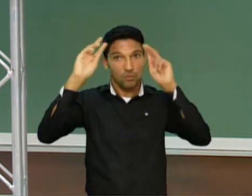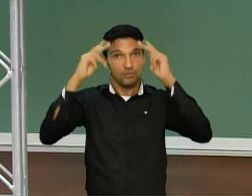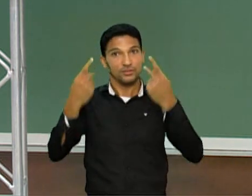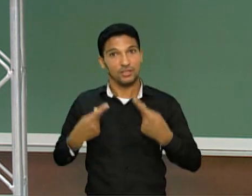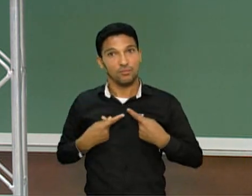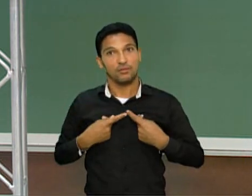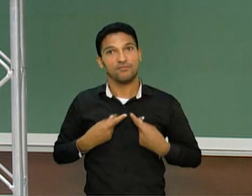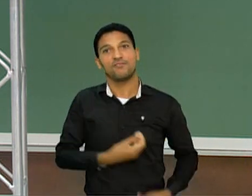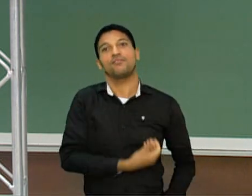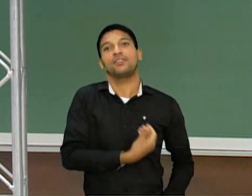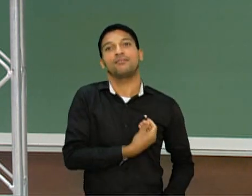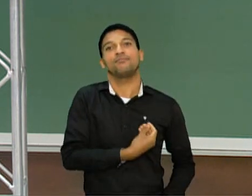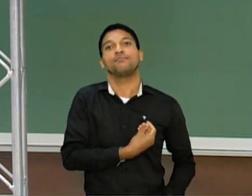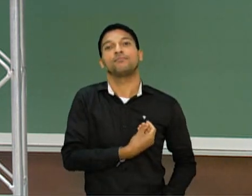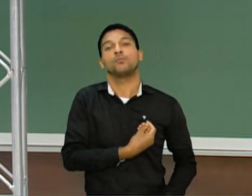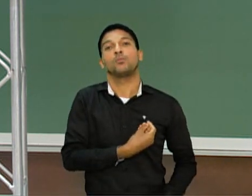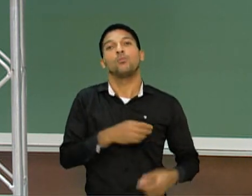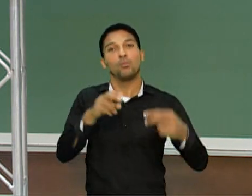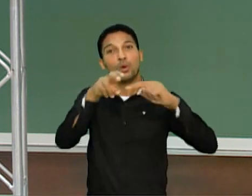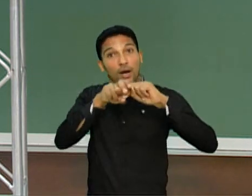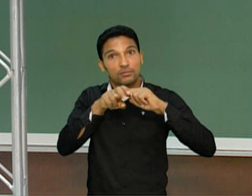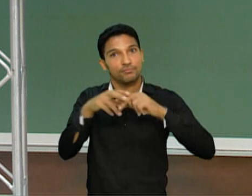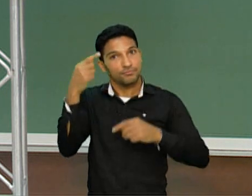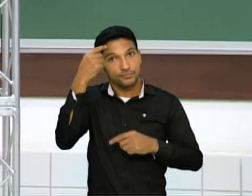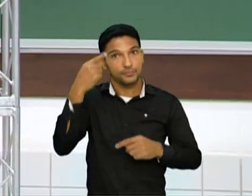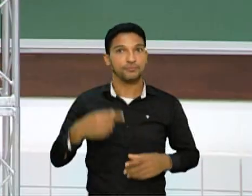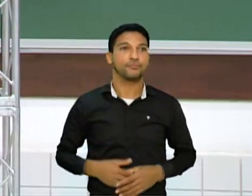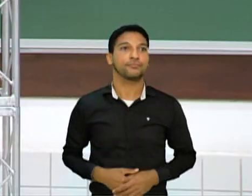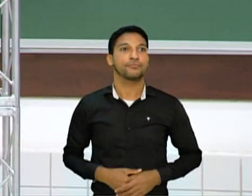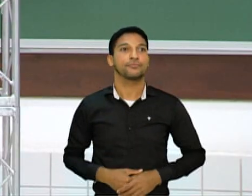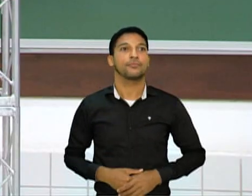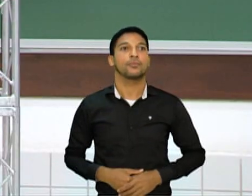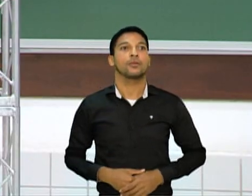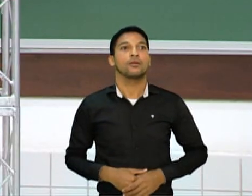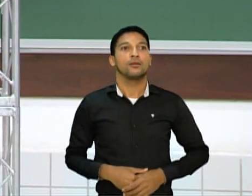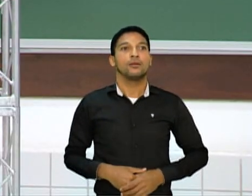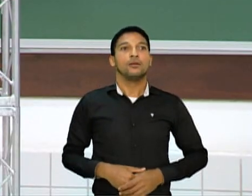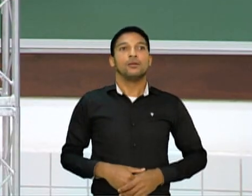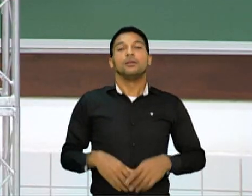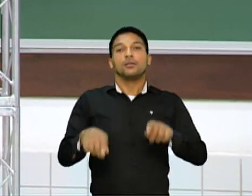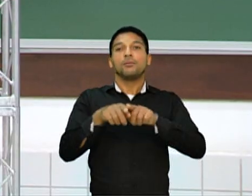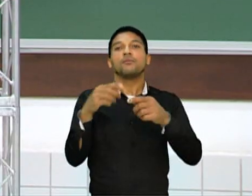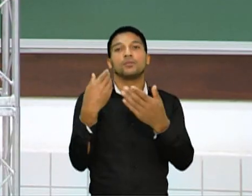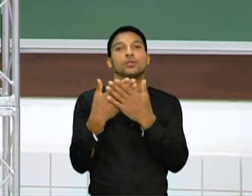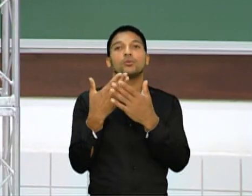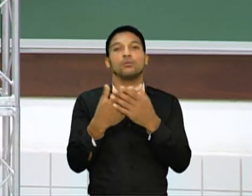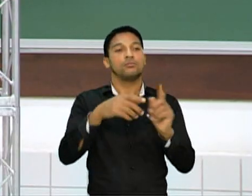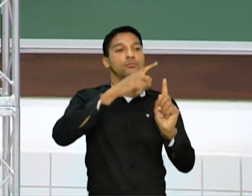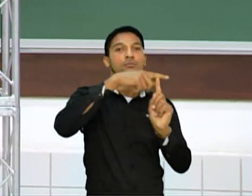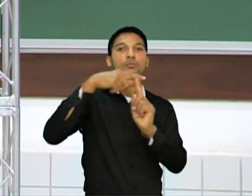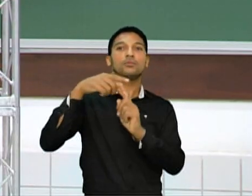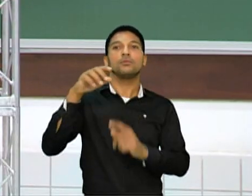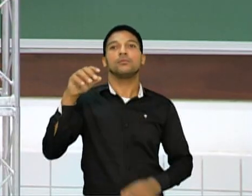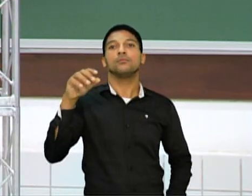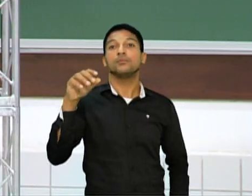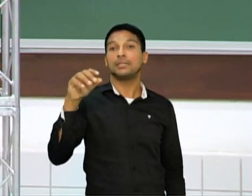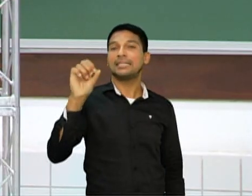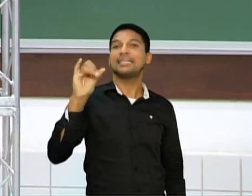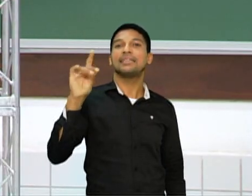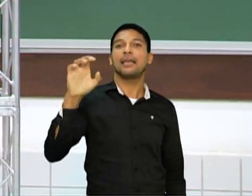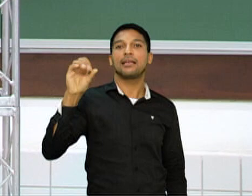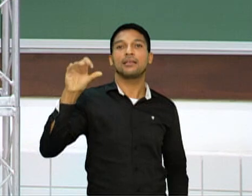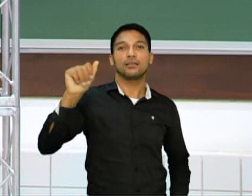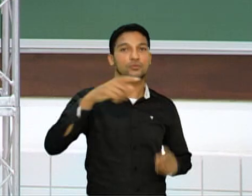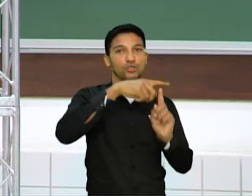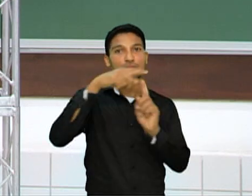existo e, obviamente, que os seres humanos existam. E, por fim, os tipos de ideias, né? Então, fica